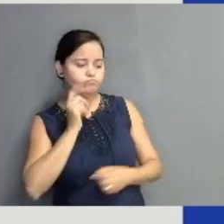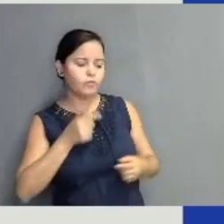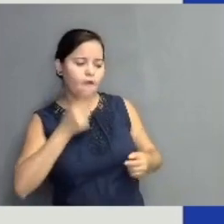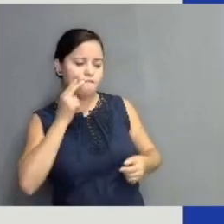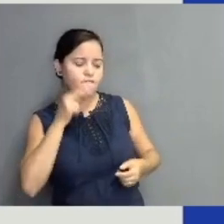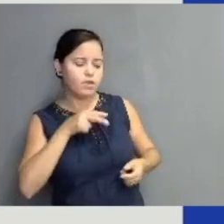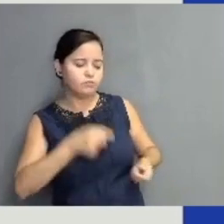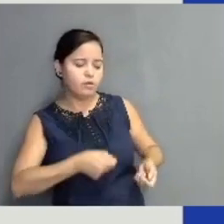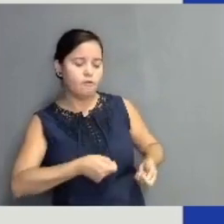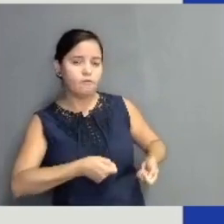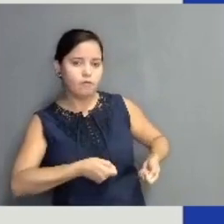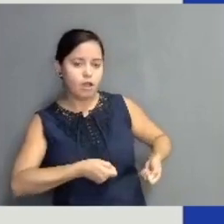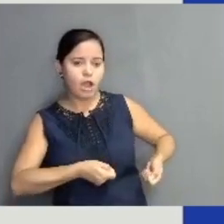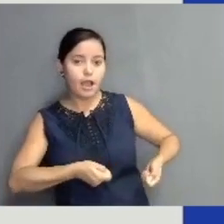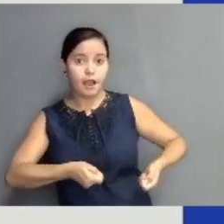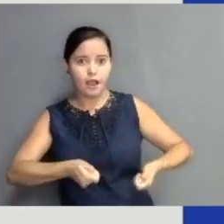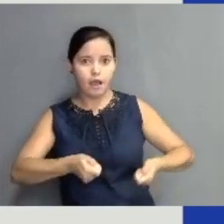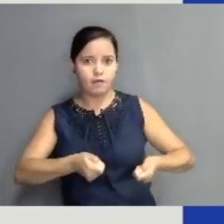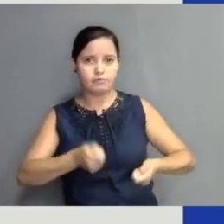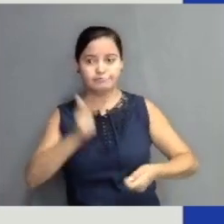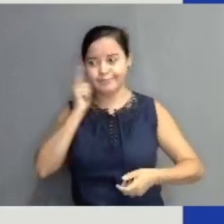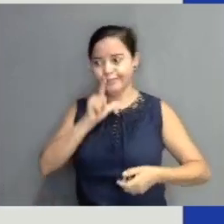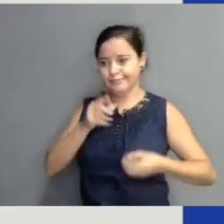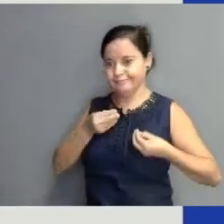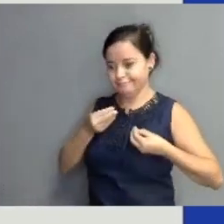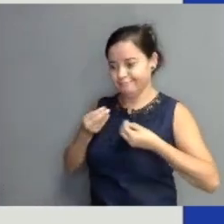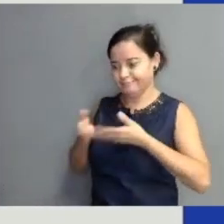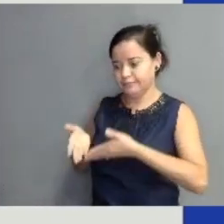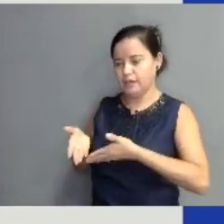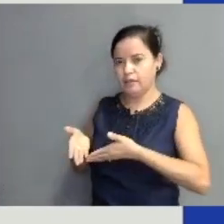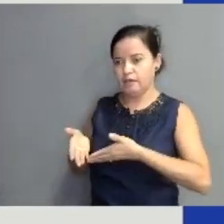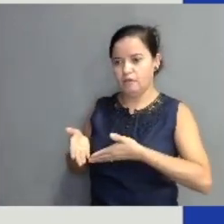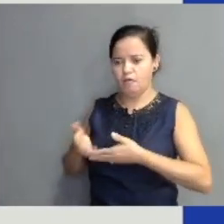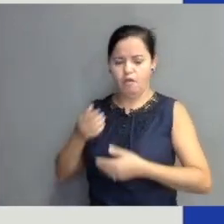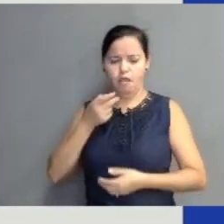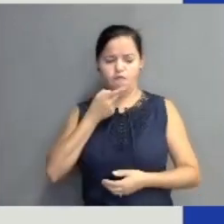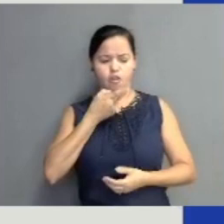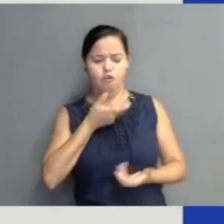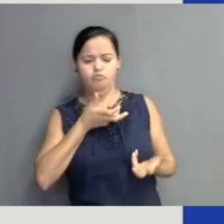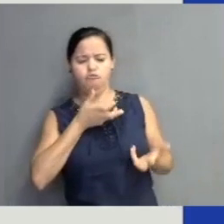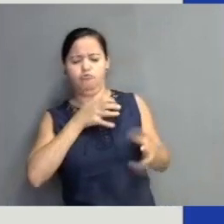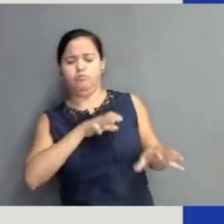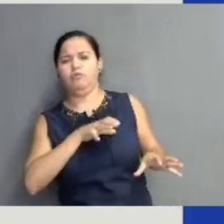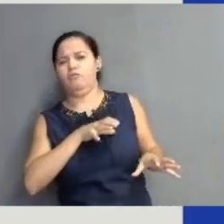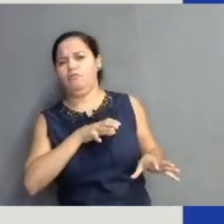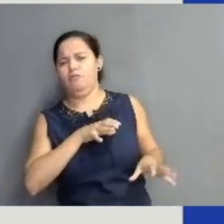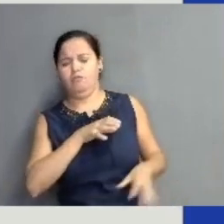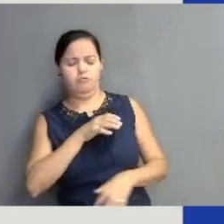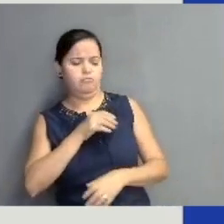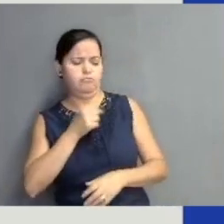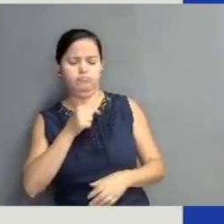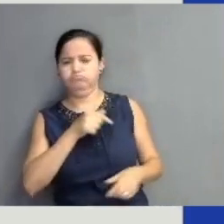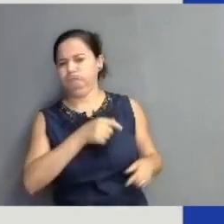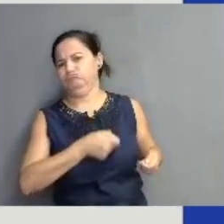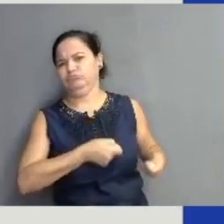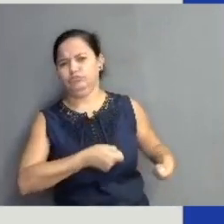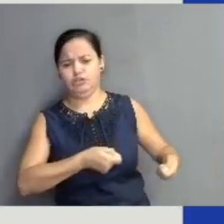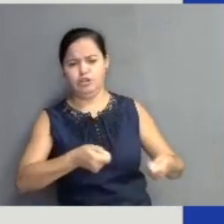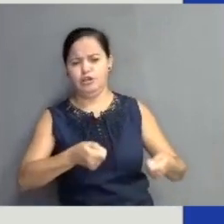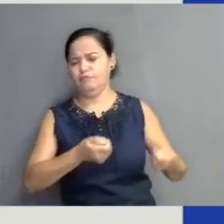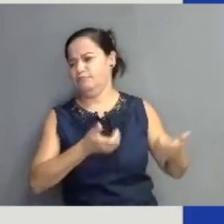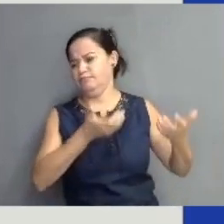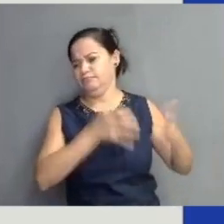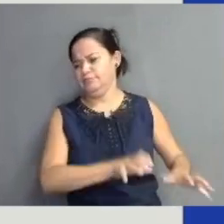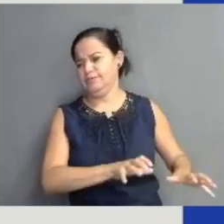ganhar. Então, ele ganhou aí um carro, né, possivelmente para estar trabalhando, desenvolvendo uma outra função, né? Então, ó,